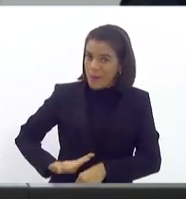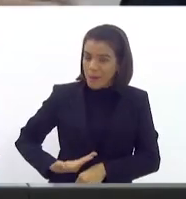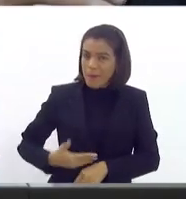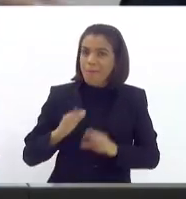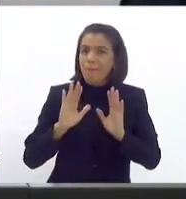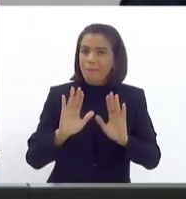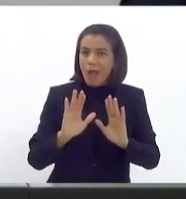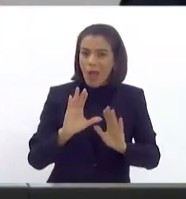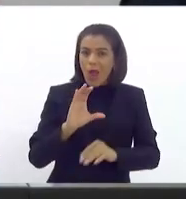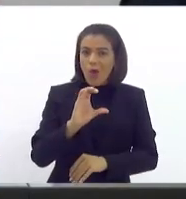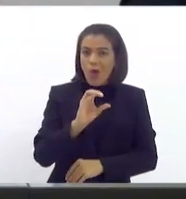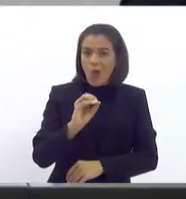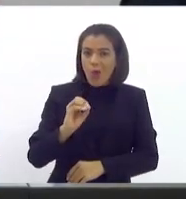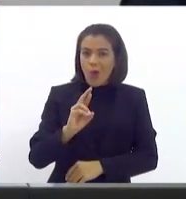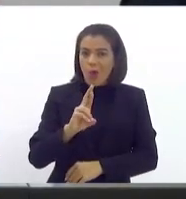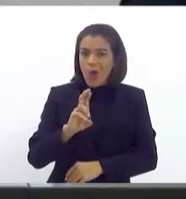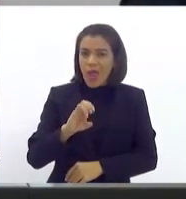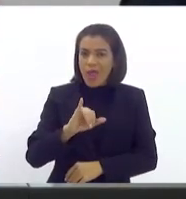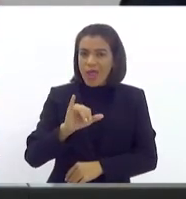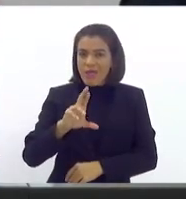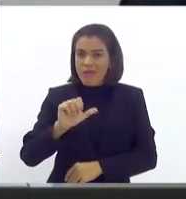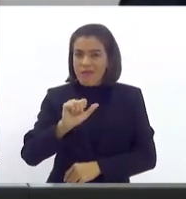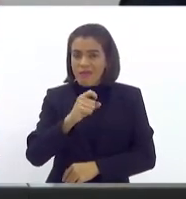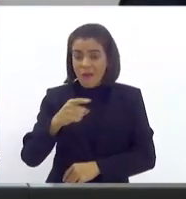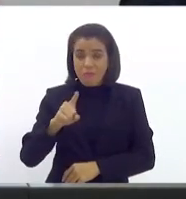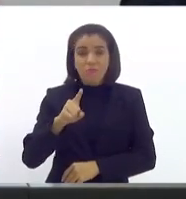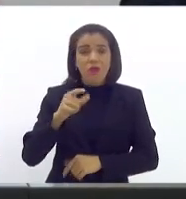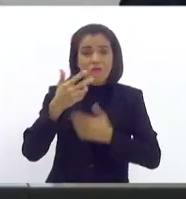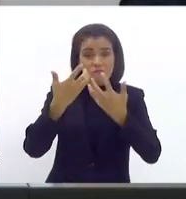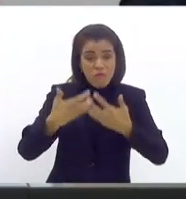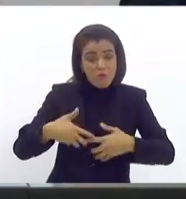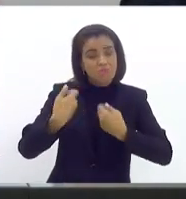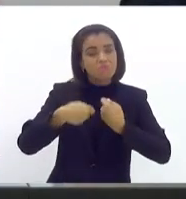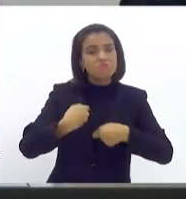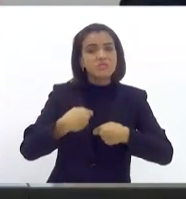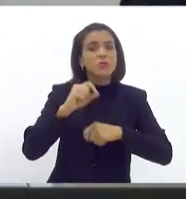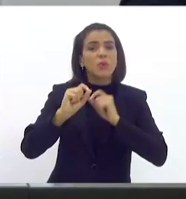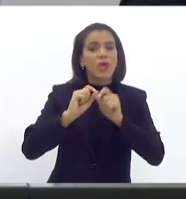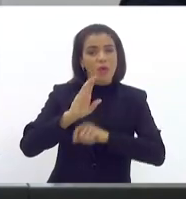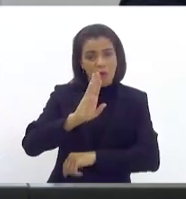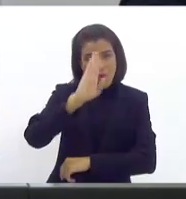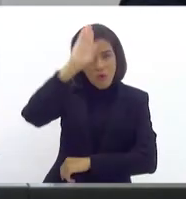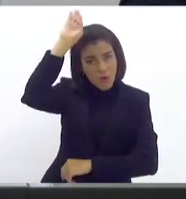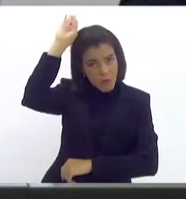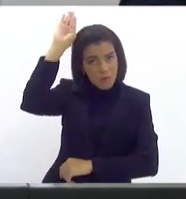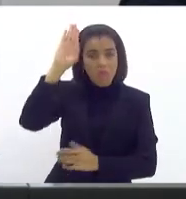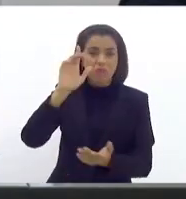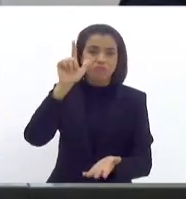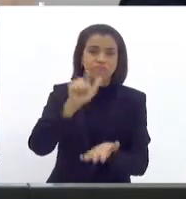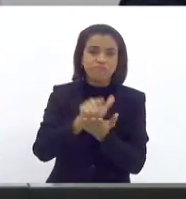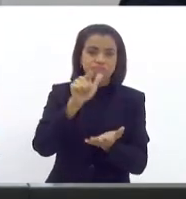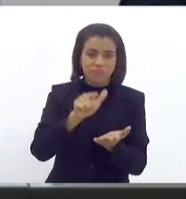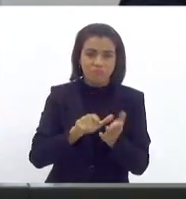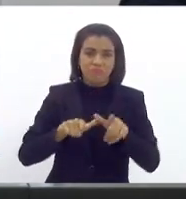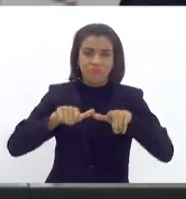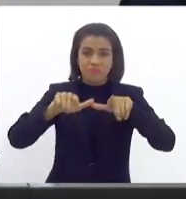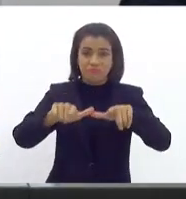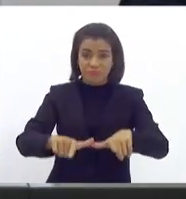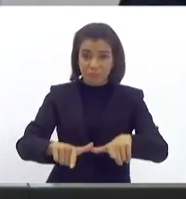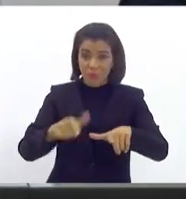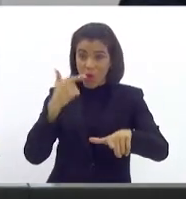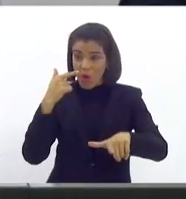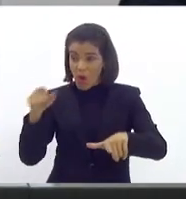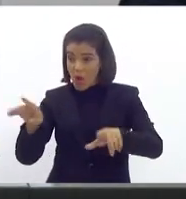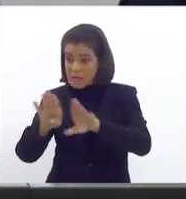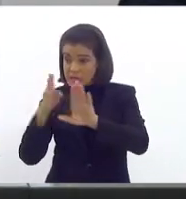o Correão, para funcionar, ele precisa de alvará do Corpo de Bombeiros. Quando o Corpo de Bombeiros vai lá e diz que, olha, a saída de emergência não está